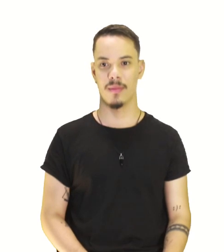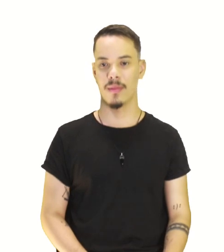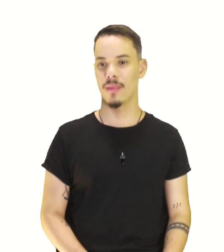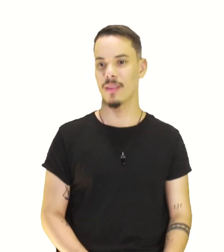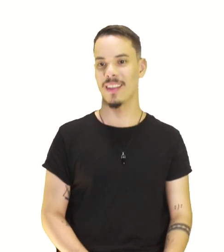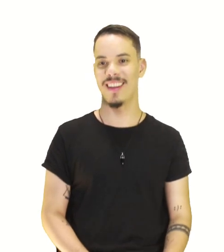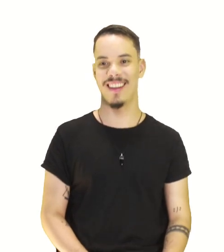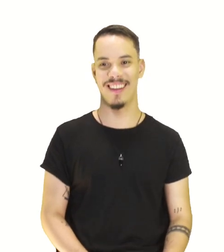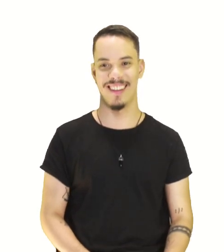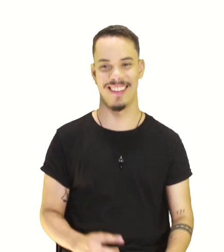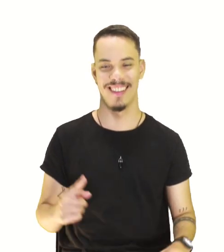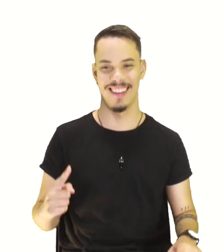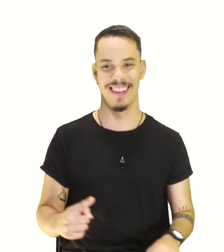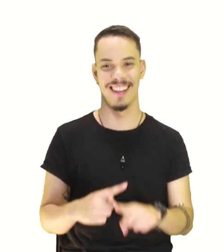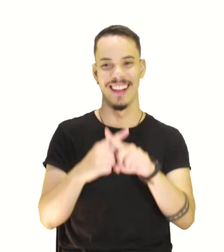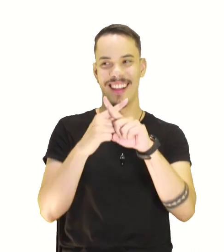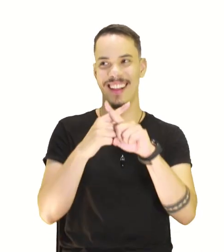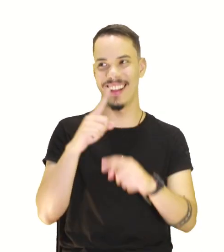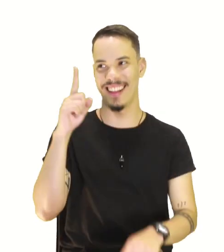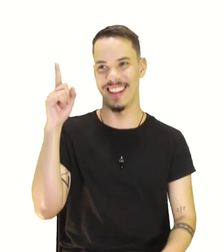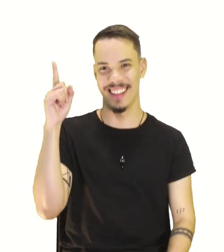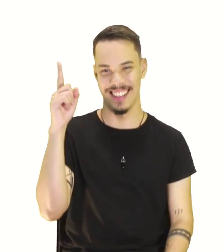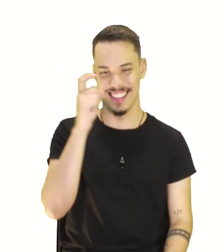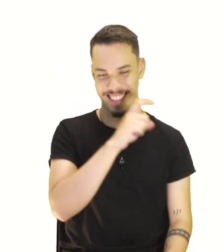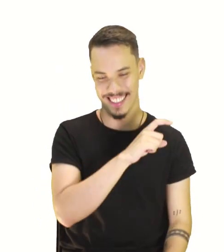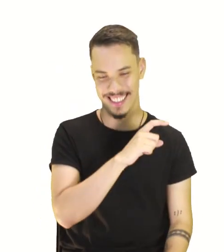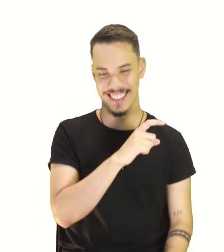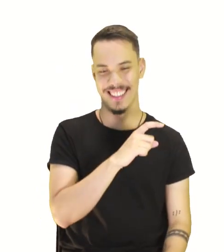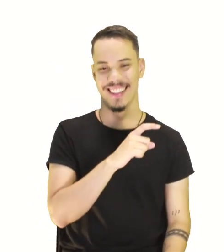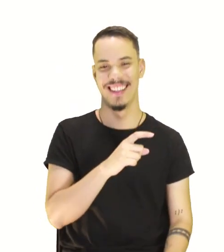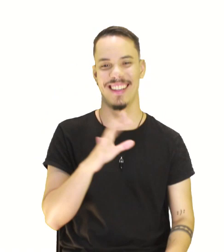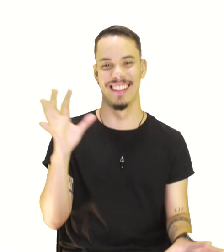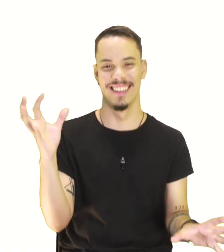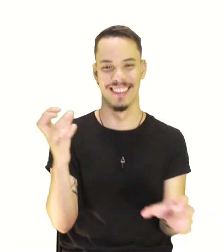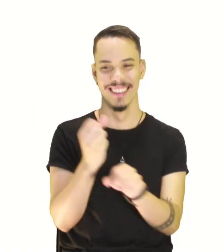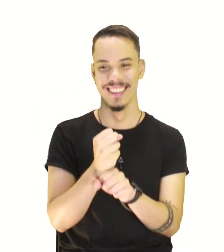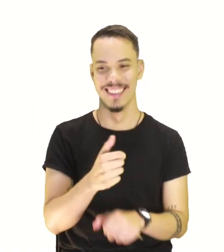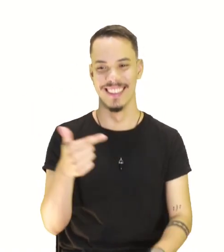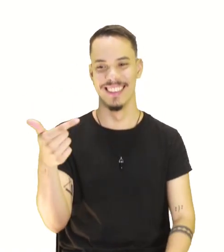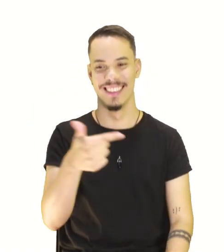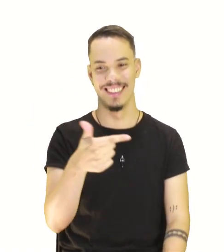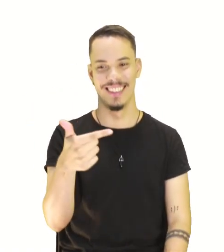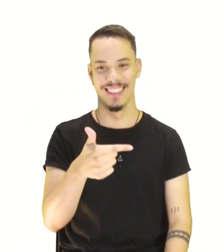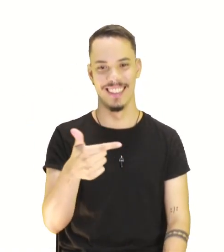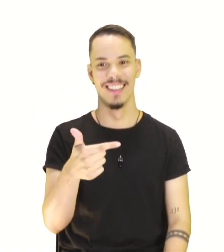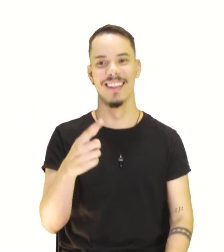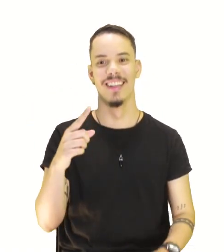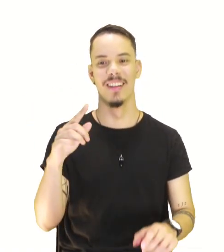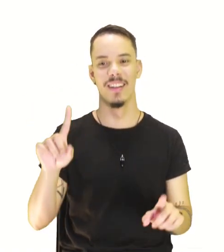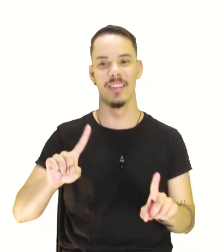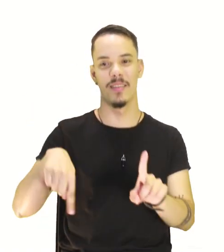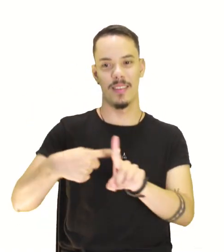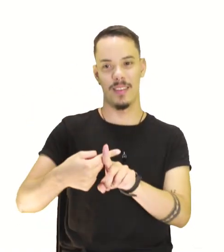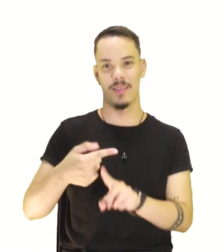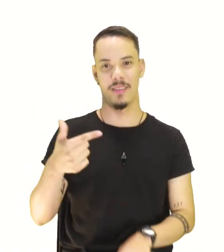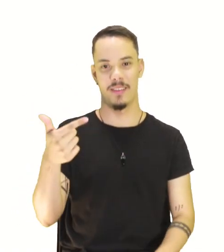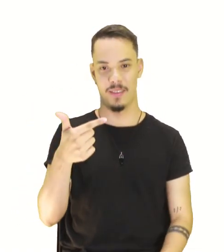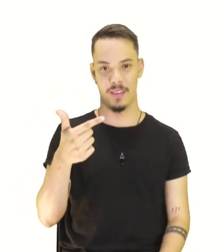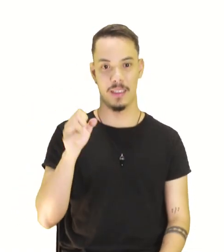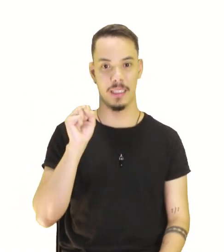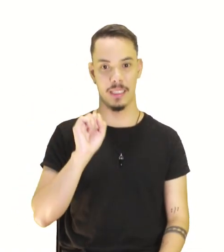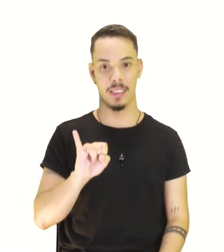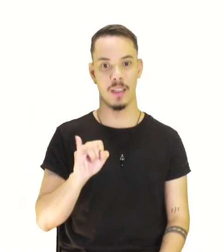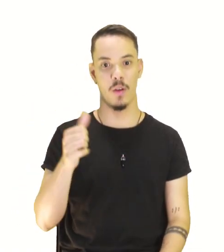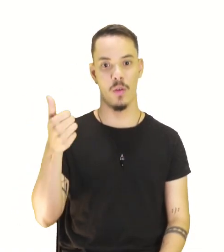multiplica hoje tá difícil. Multiplica por 5 e soma 2. Multiplica por 5 e soma 2. Então, se entrar o valor